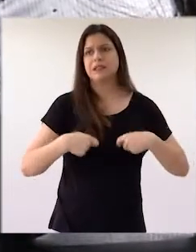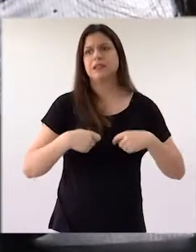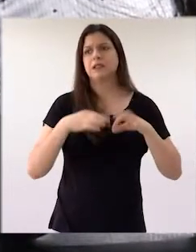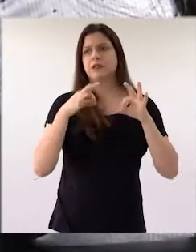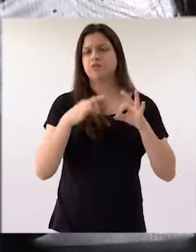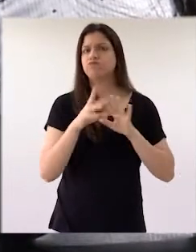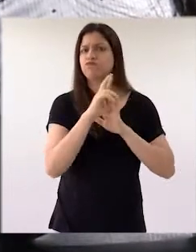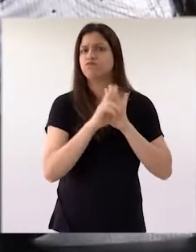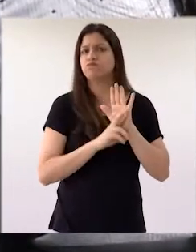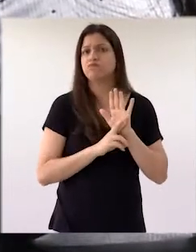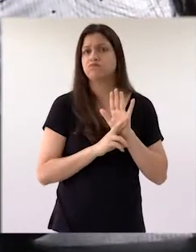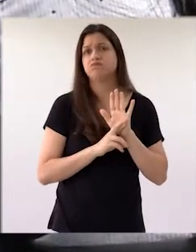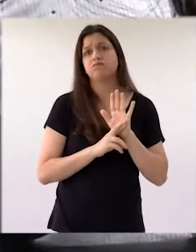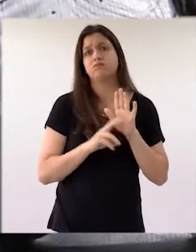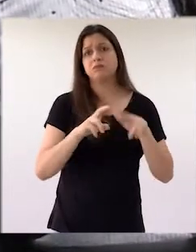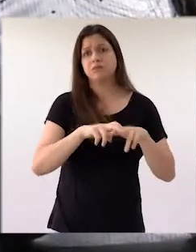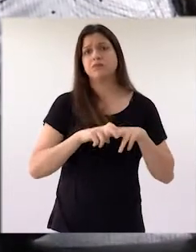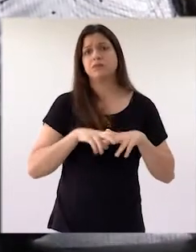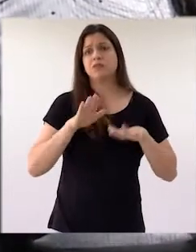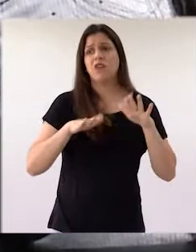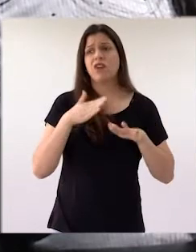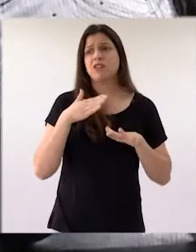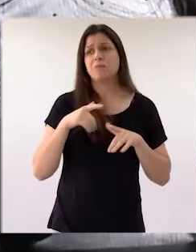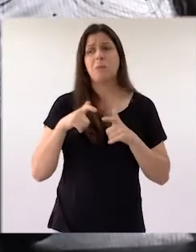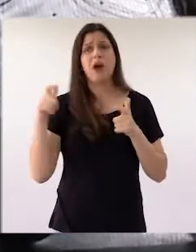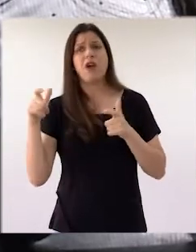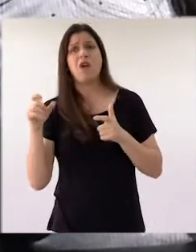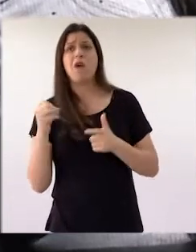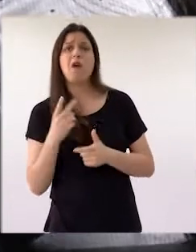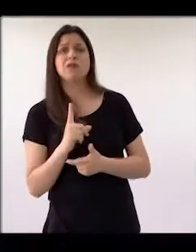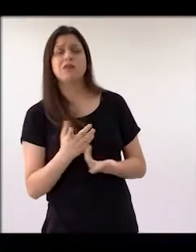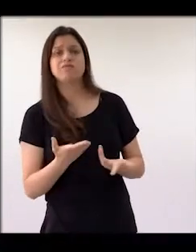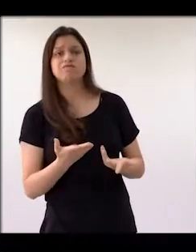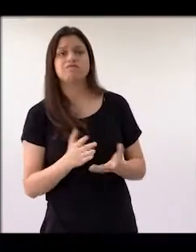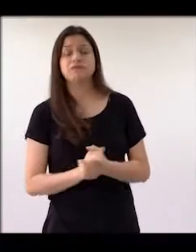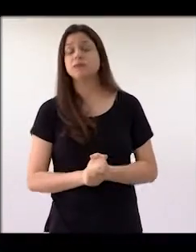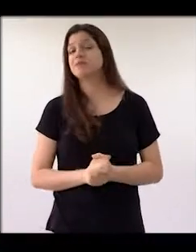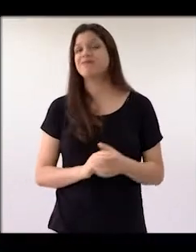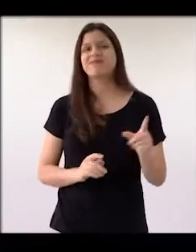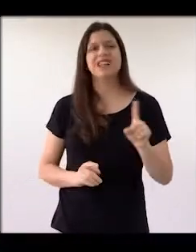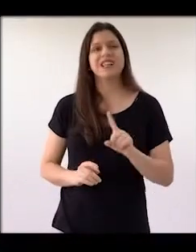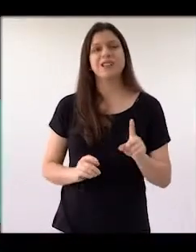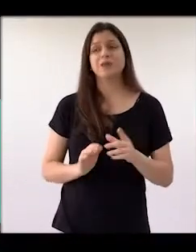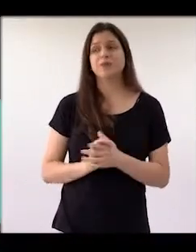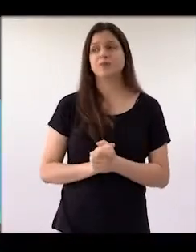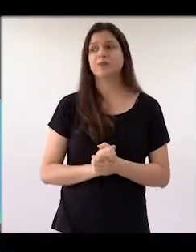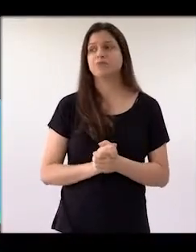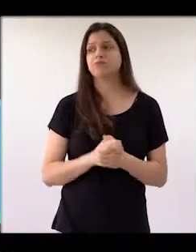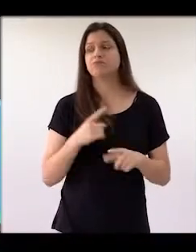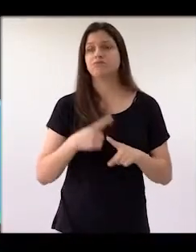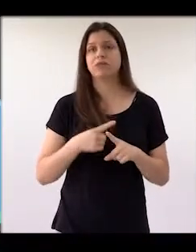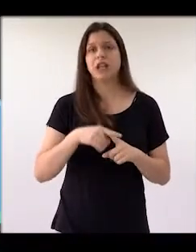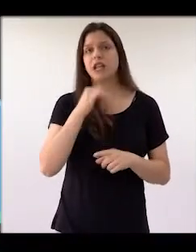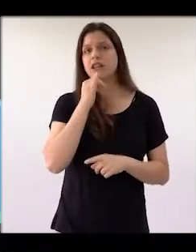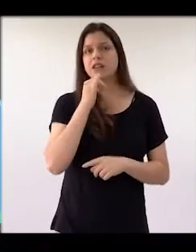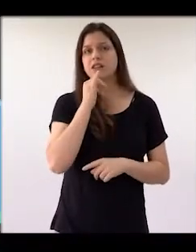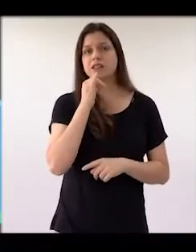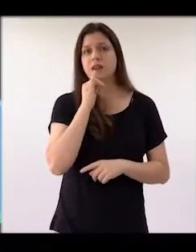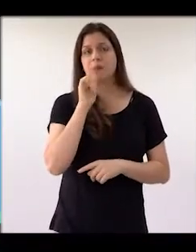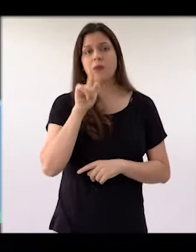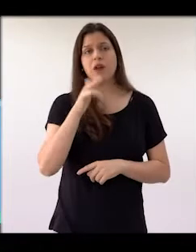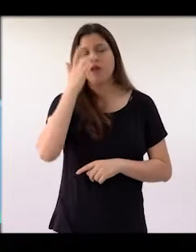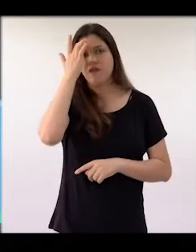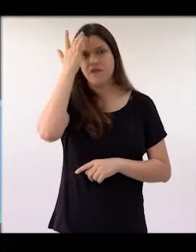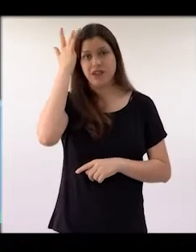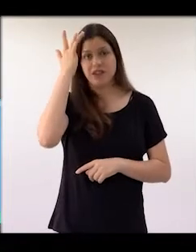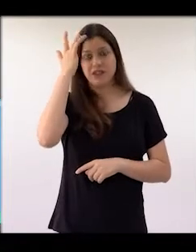definidos pelas agências? Aí, por isso, talvez a eficiência dela seja maior? Ou será que existe alguma coisa nesse sentido? Não entra nessa questão. É a questão mesmo, assim,